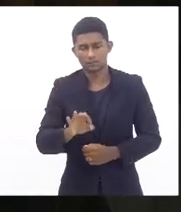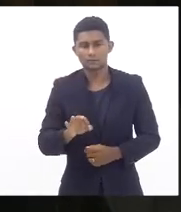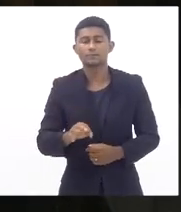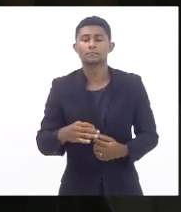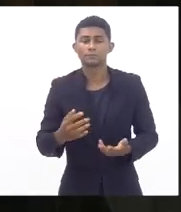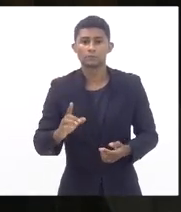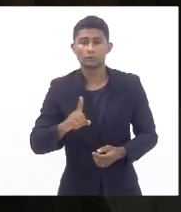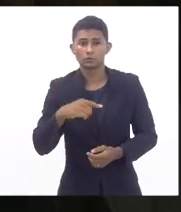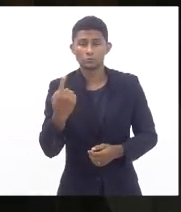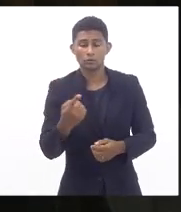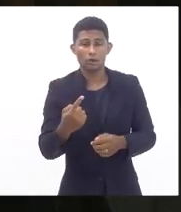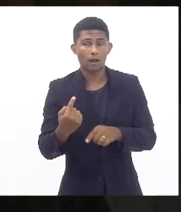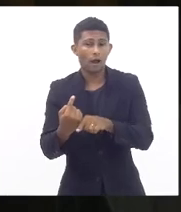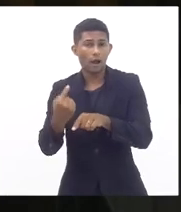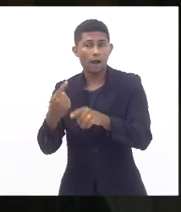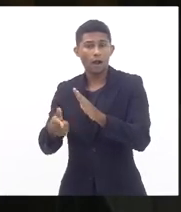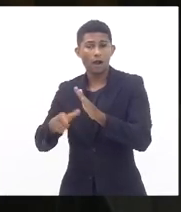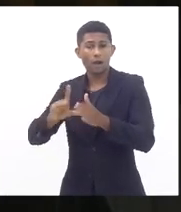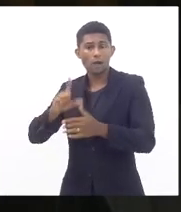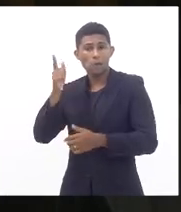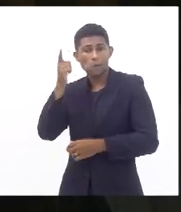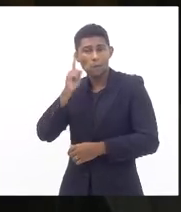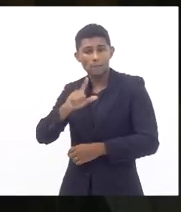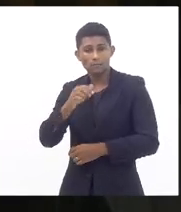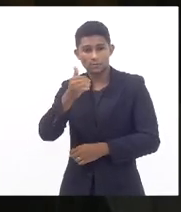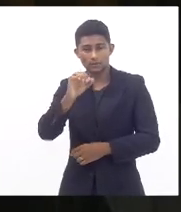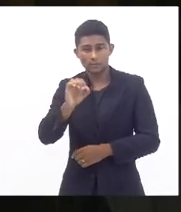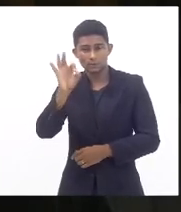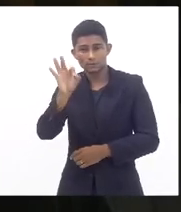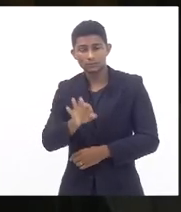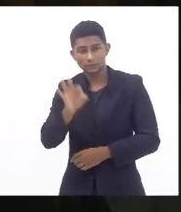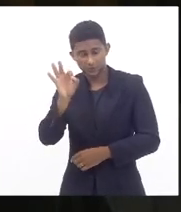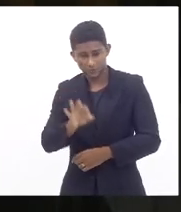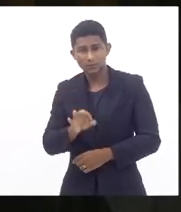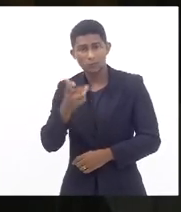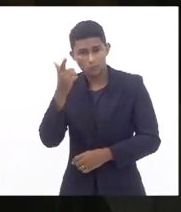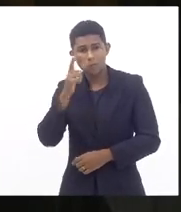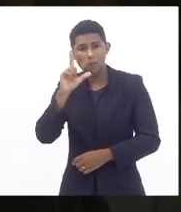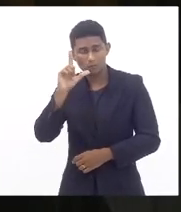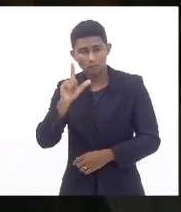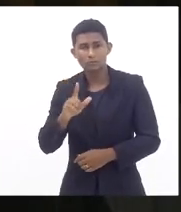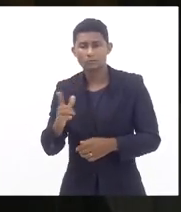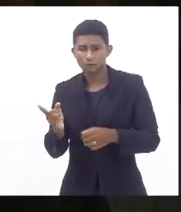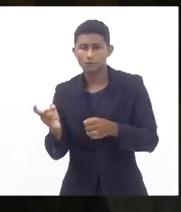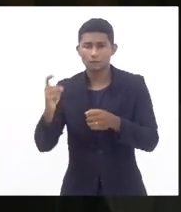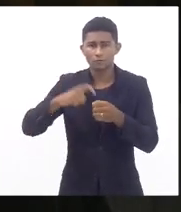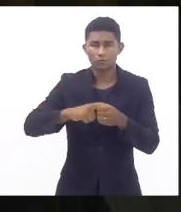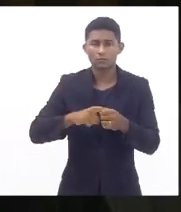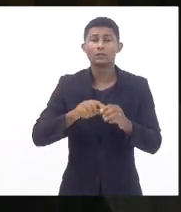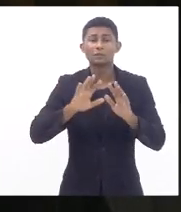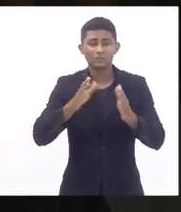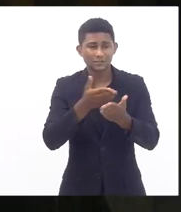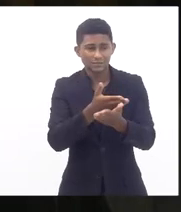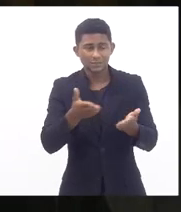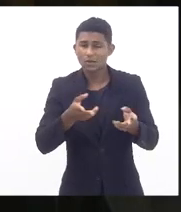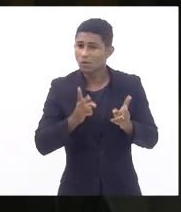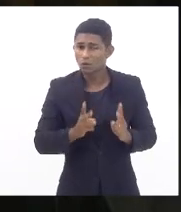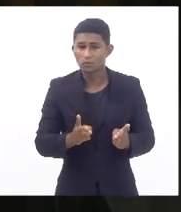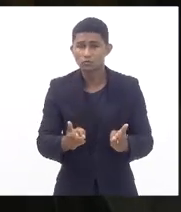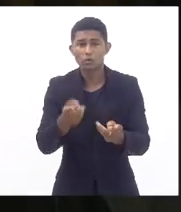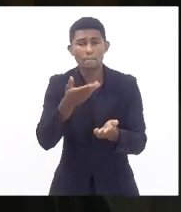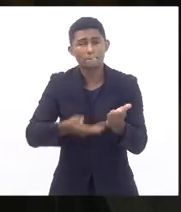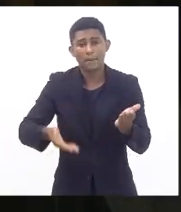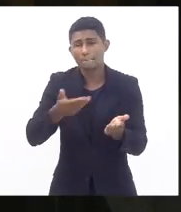conquistar uma recomposição de pouco mais de 10%, então os servidores continuam com uma perda de mais de